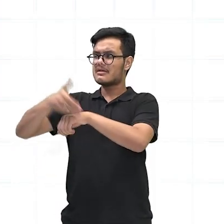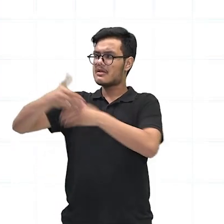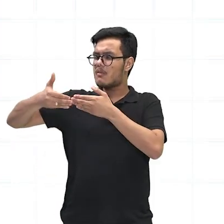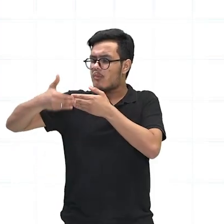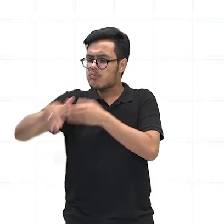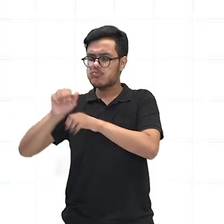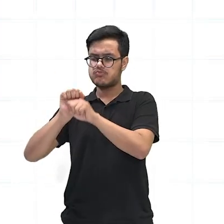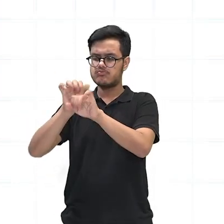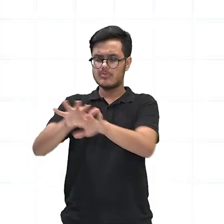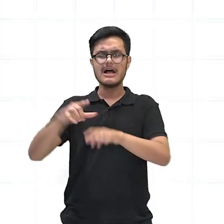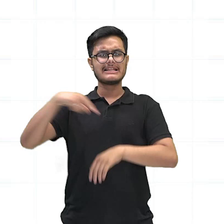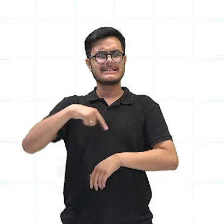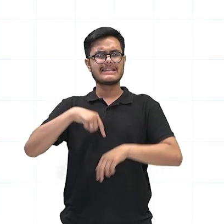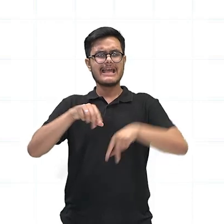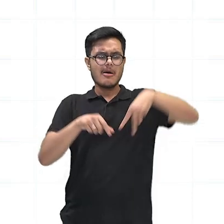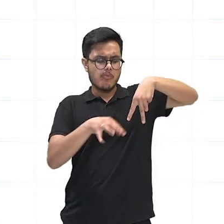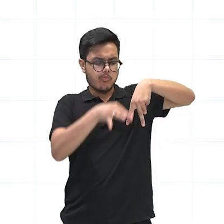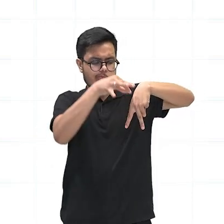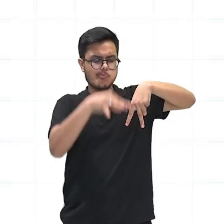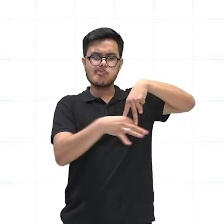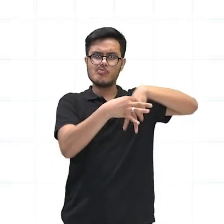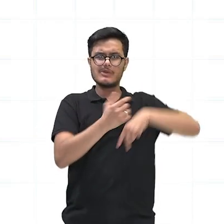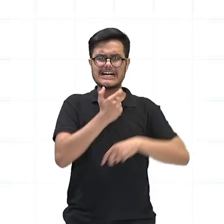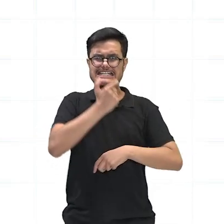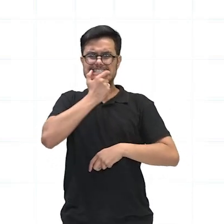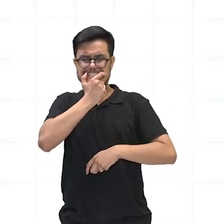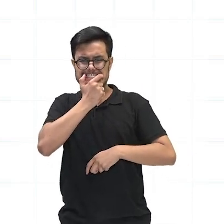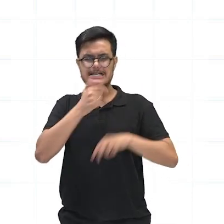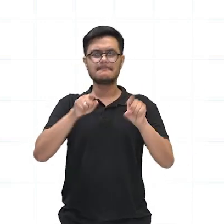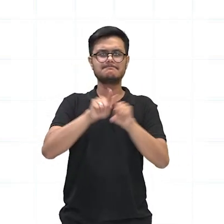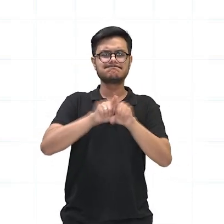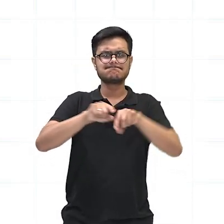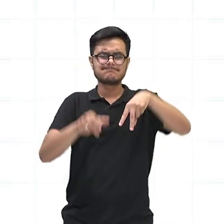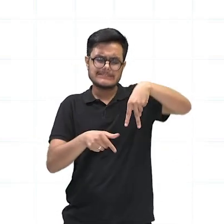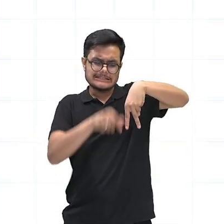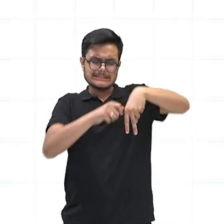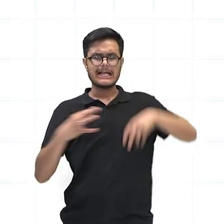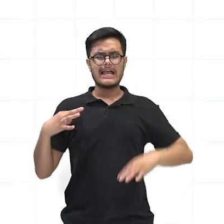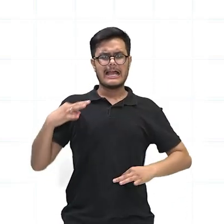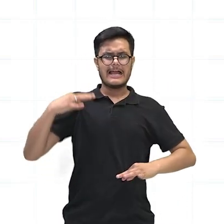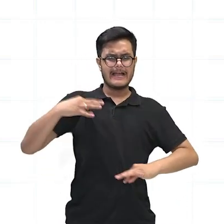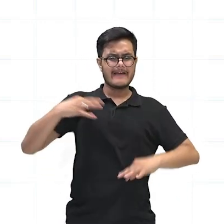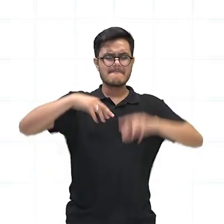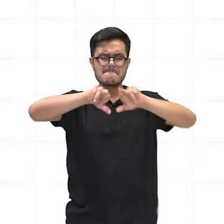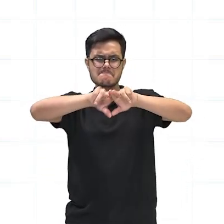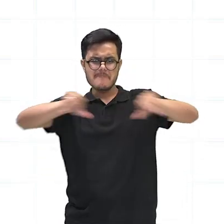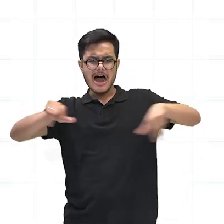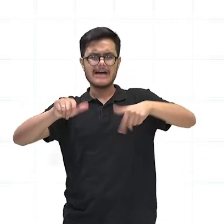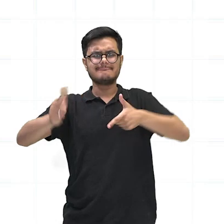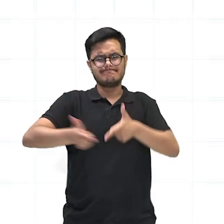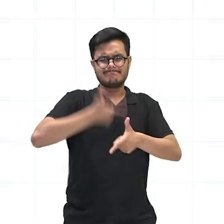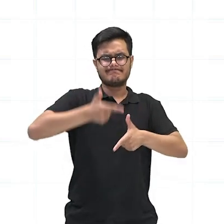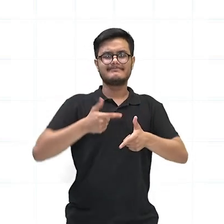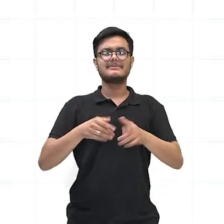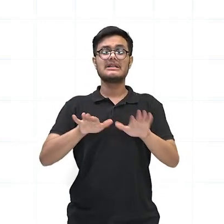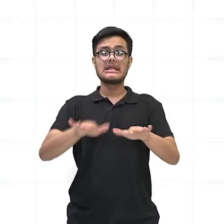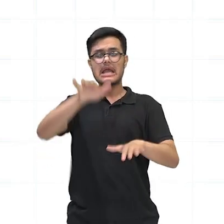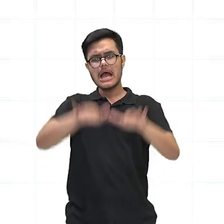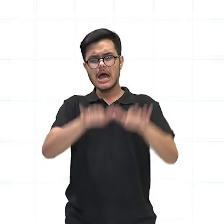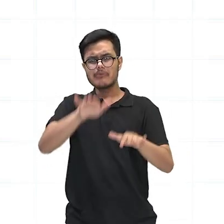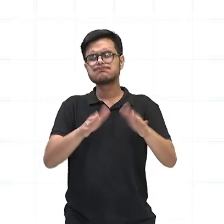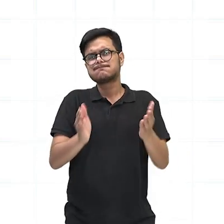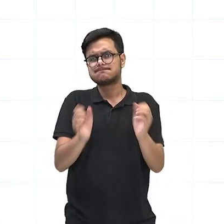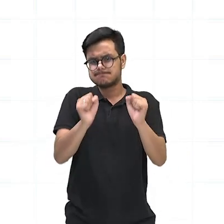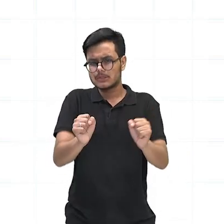temos caneleira, protetor bucal, calção, camisa e chuteira com travas